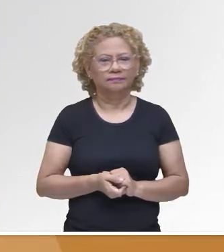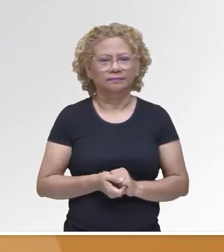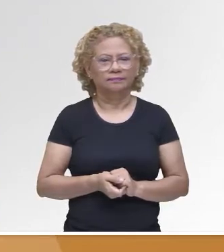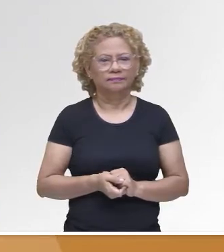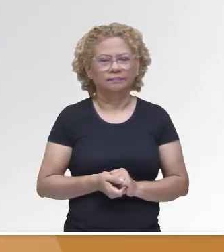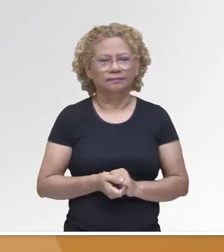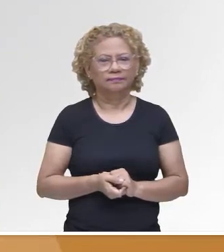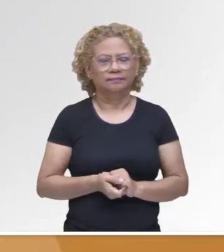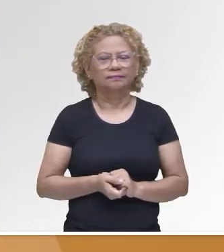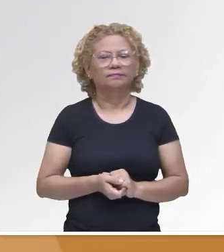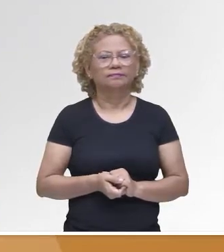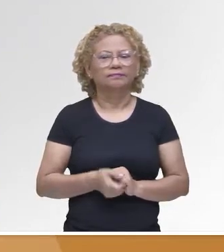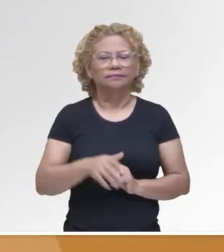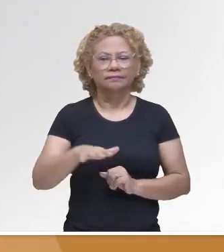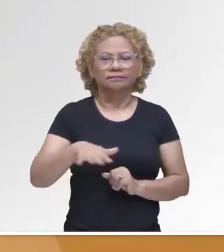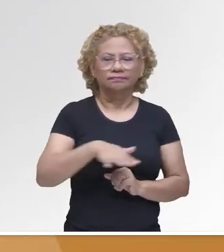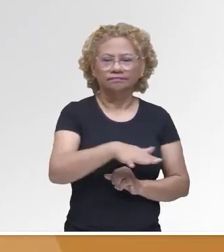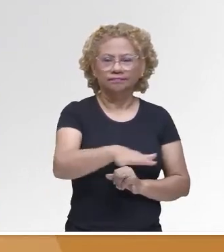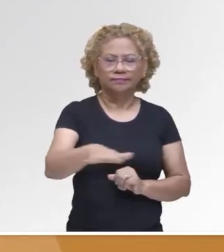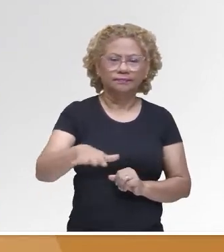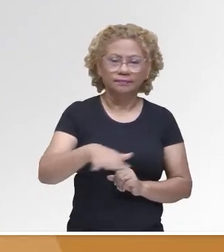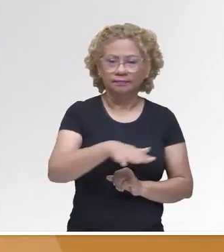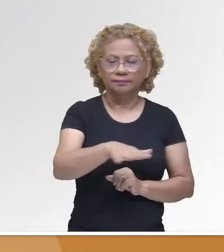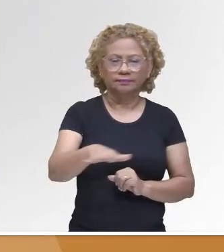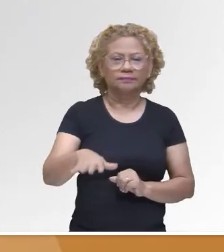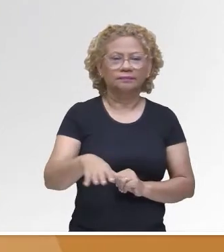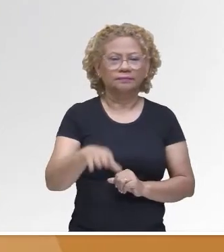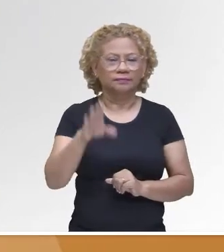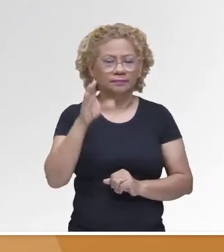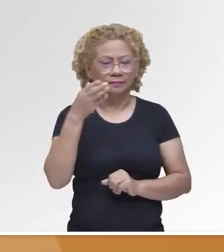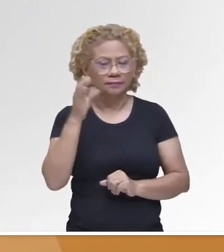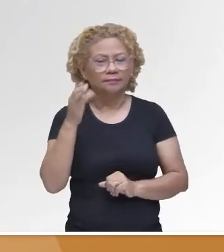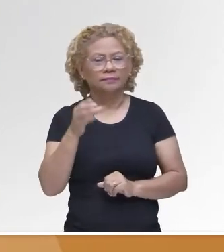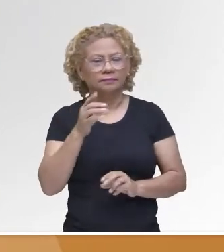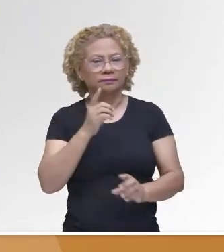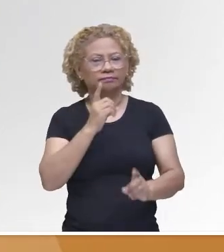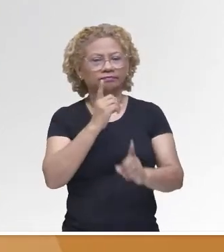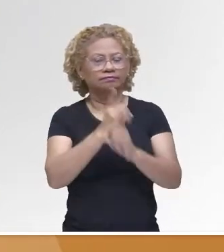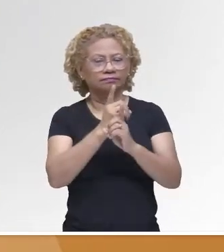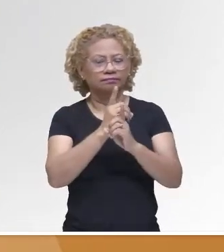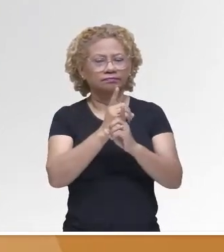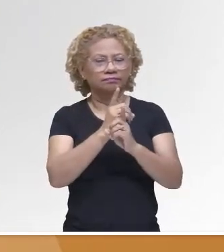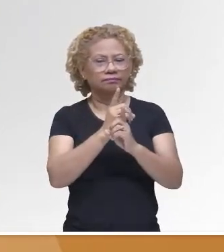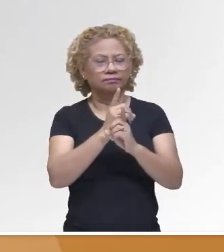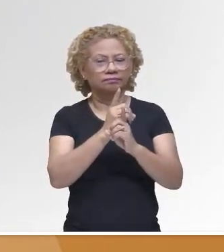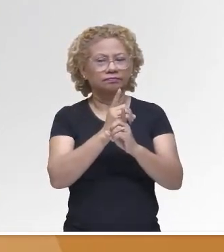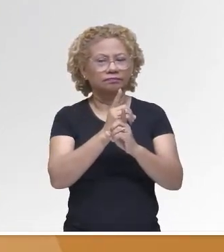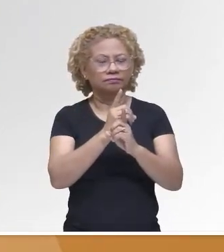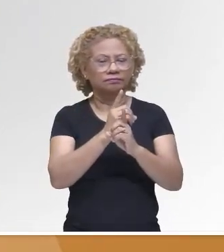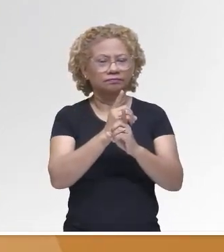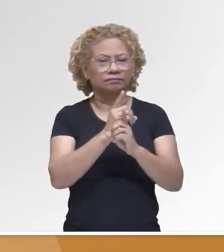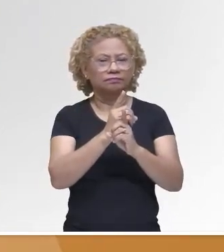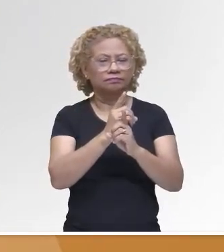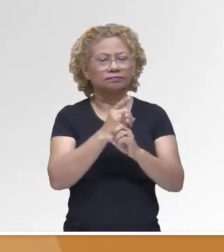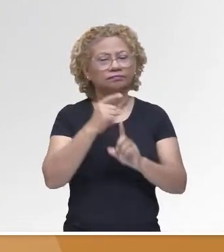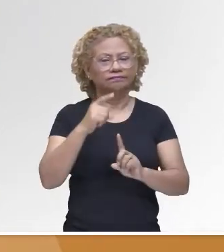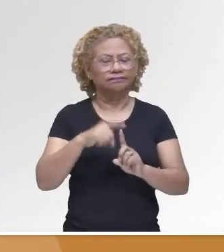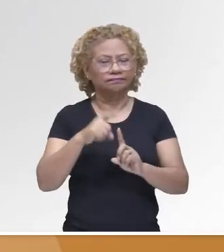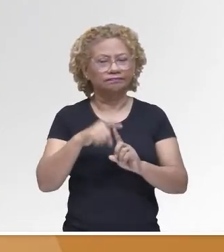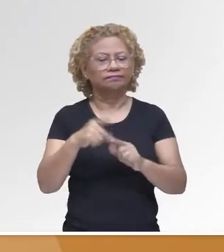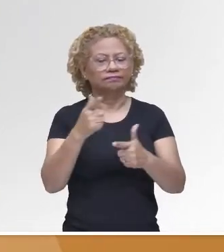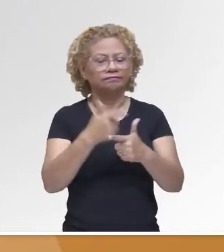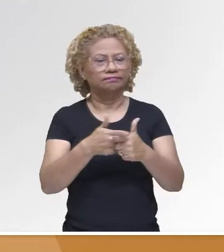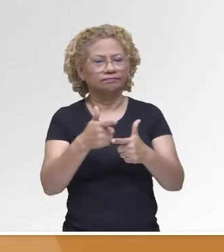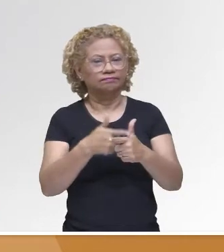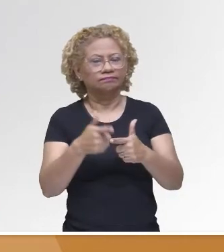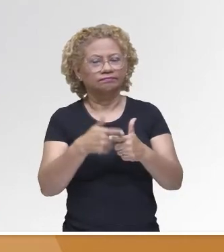no campo da ciência, quando nós encontramos a solução de um problema, ou pelo menos parcialmente, ele remete a